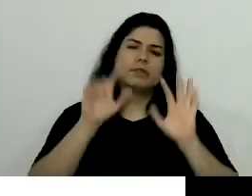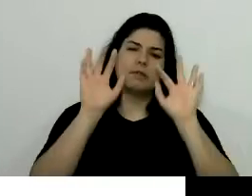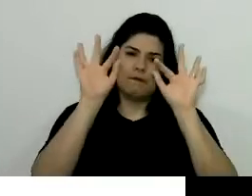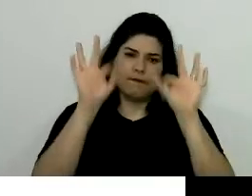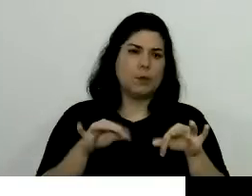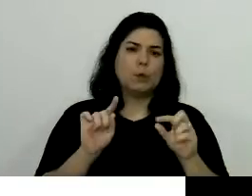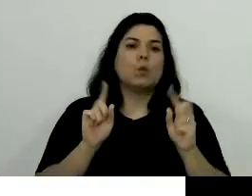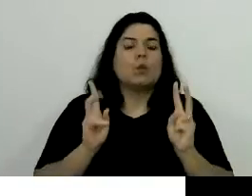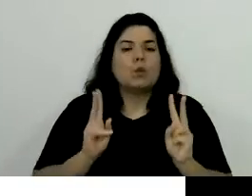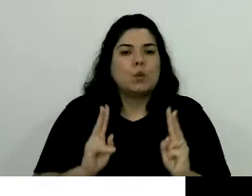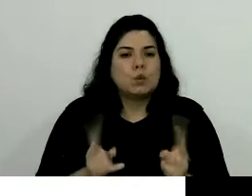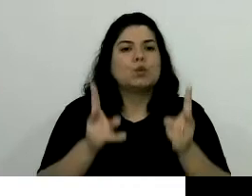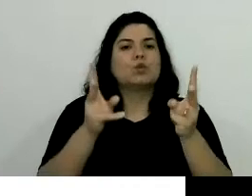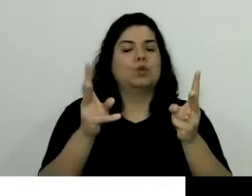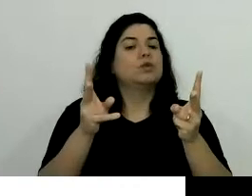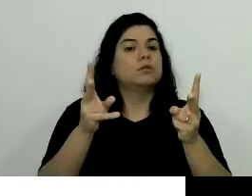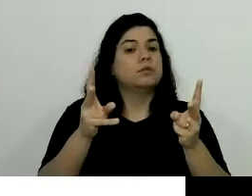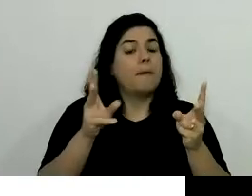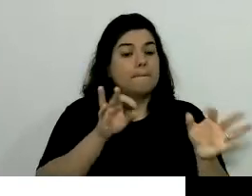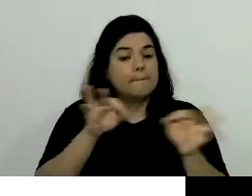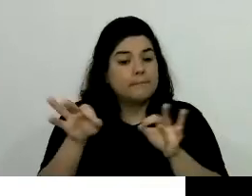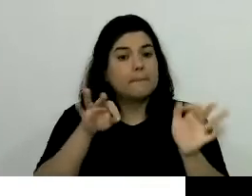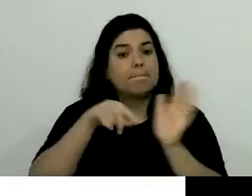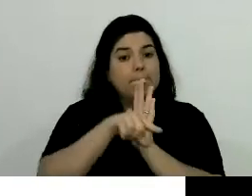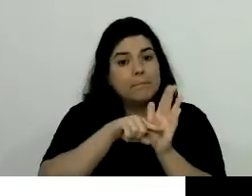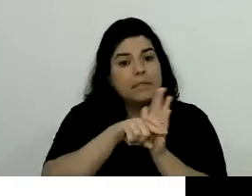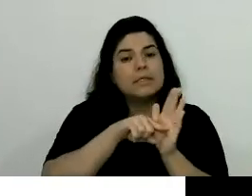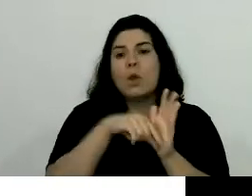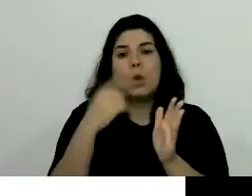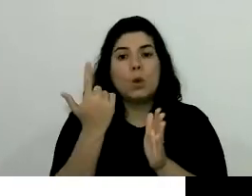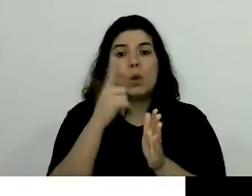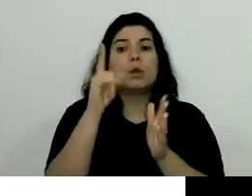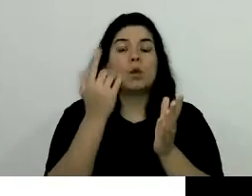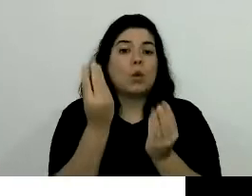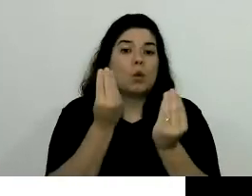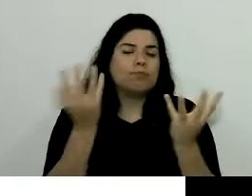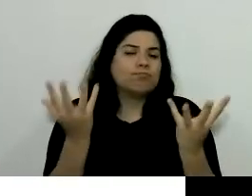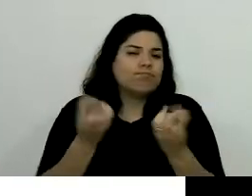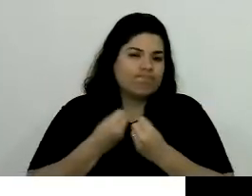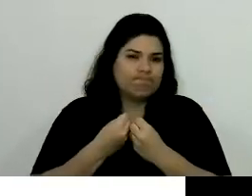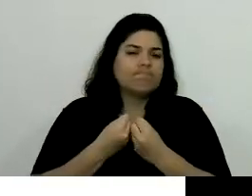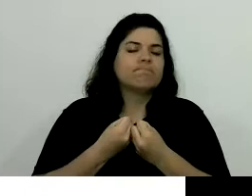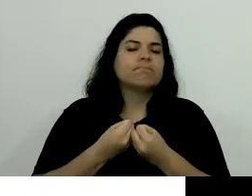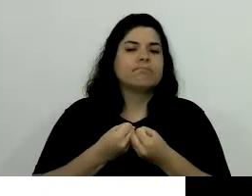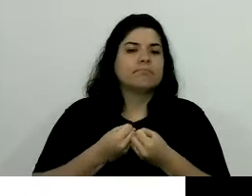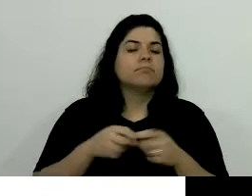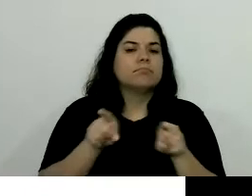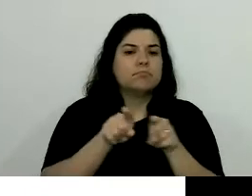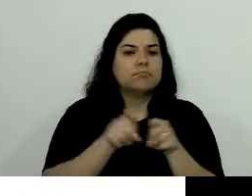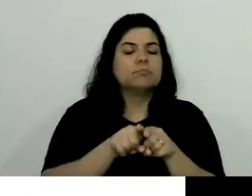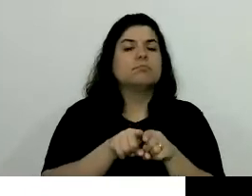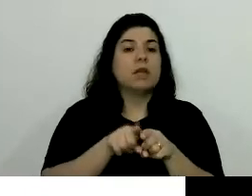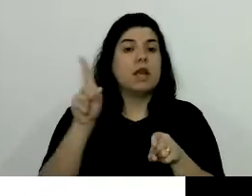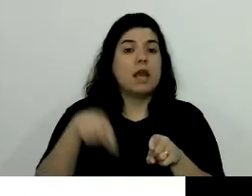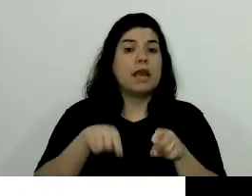né? Nós continuamos aí com a produção de pesquisa, formas de apropriação diversas até o momento, e uma etapa recente, que é a difusão